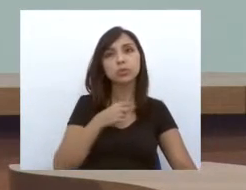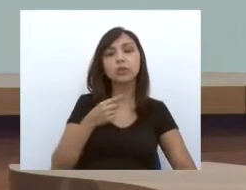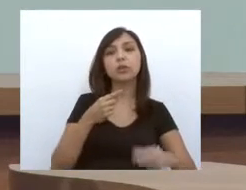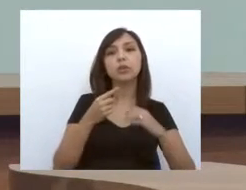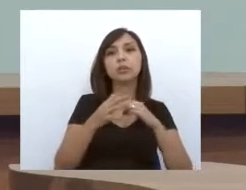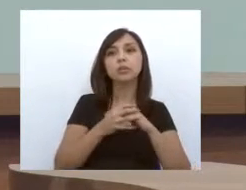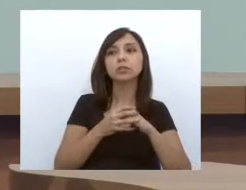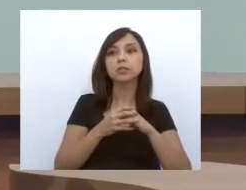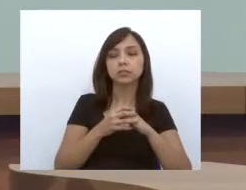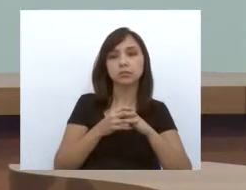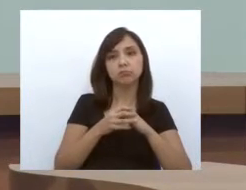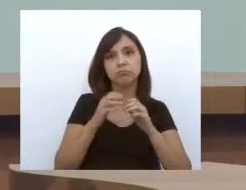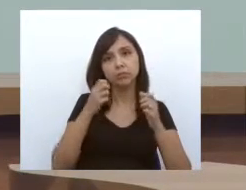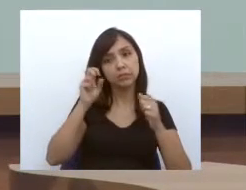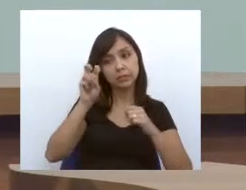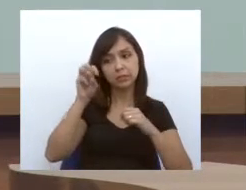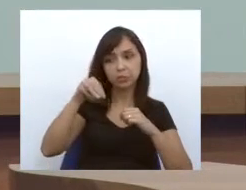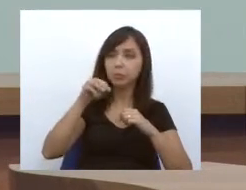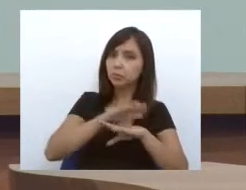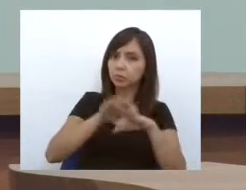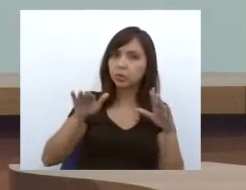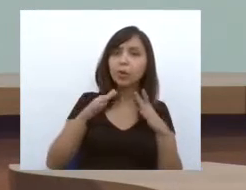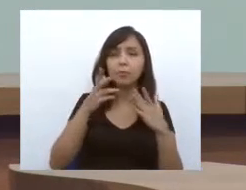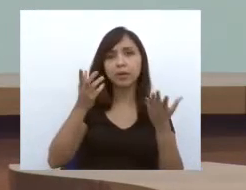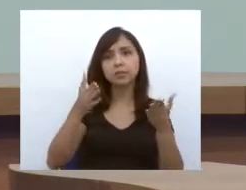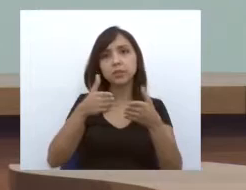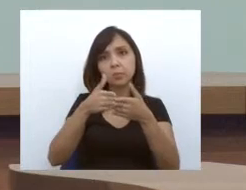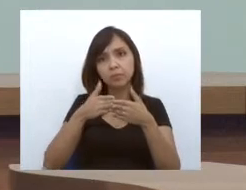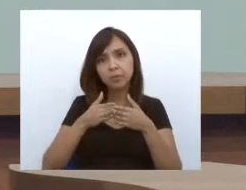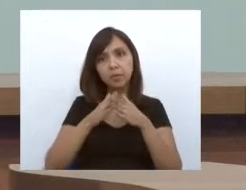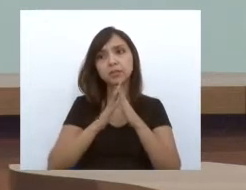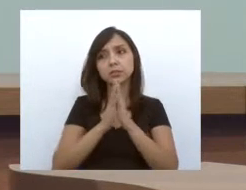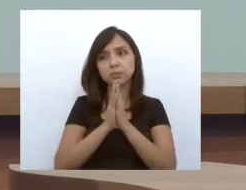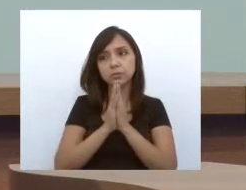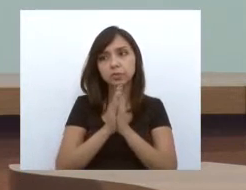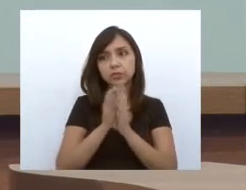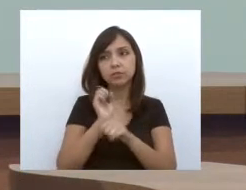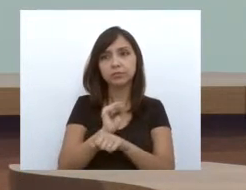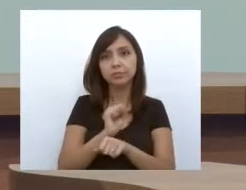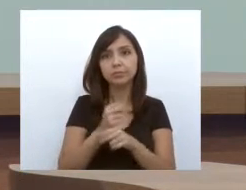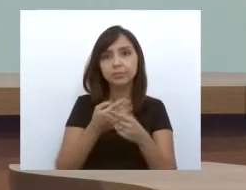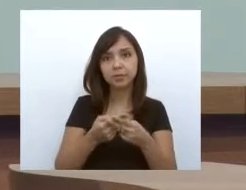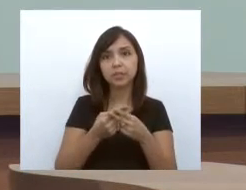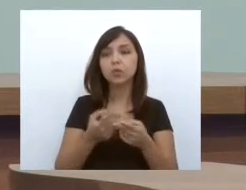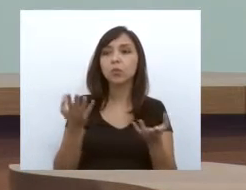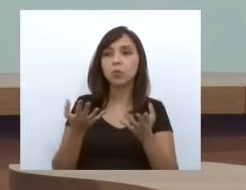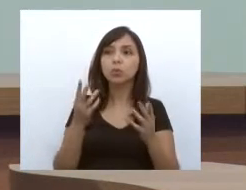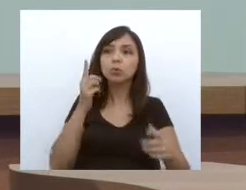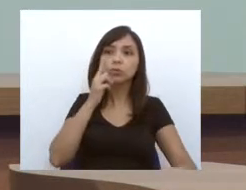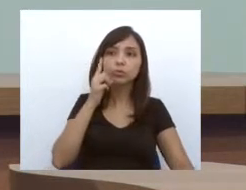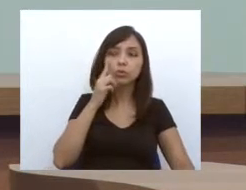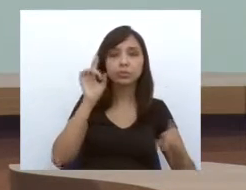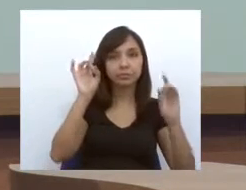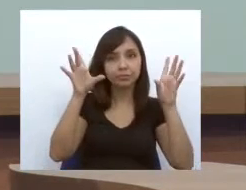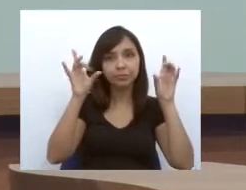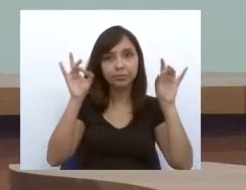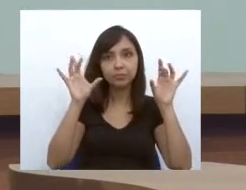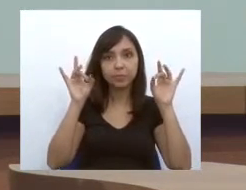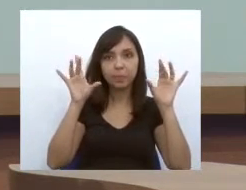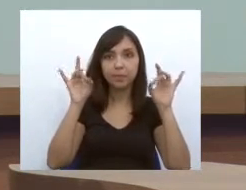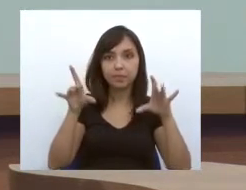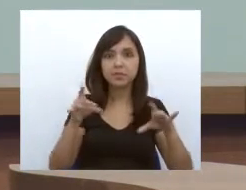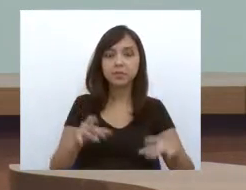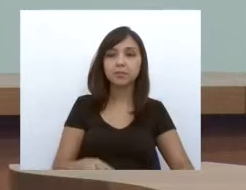sejam apenas 5 minutos, mas eu peço um pouco de tolerância. É um dia especial,